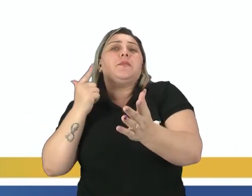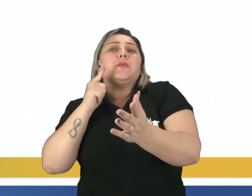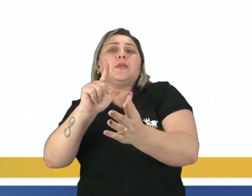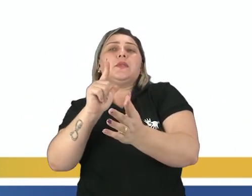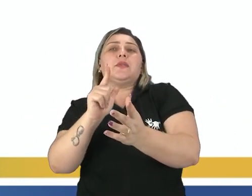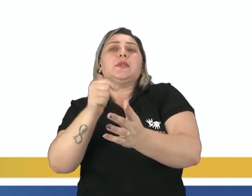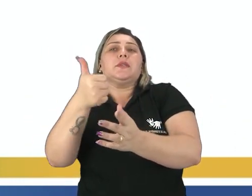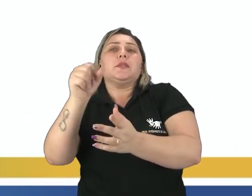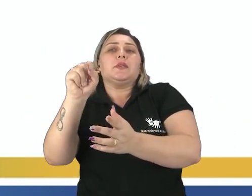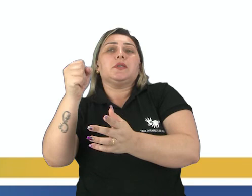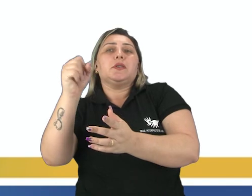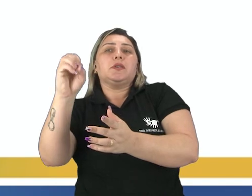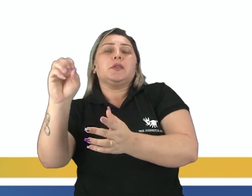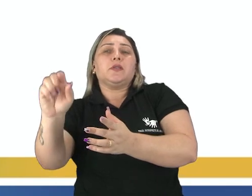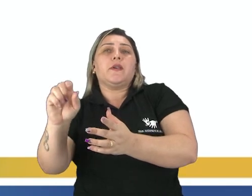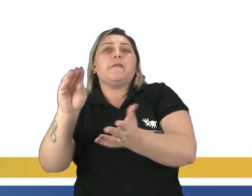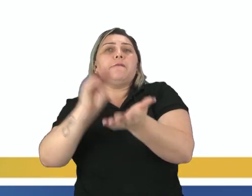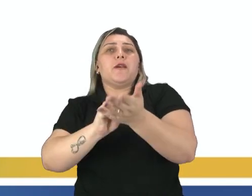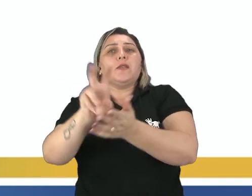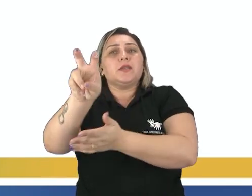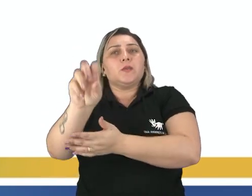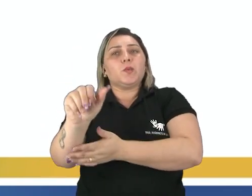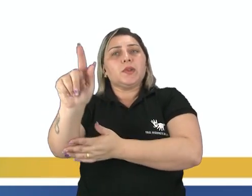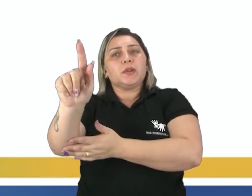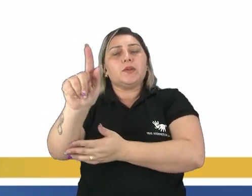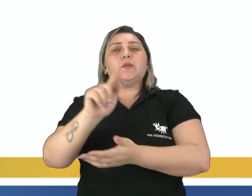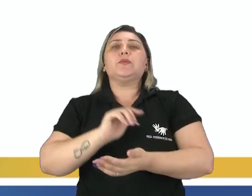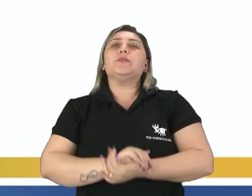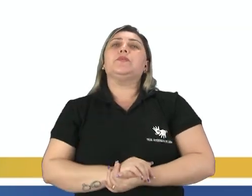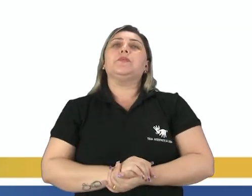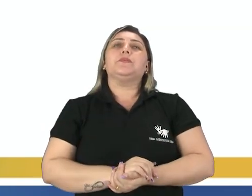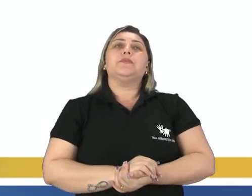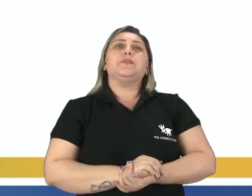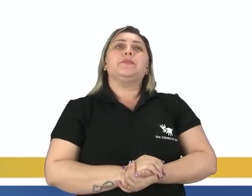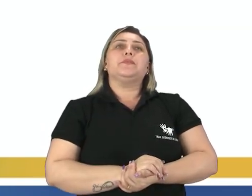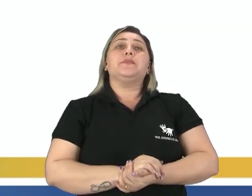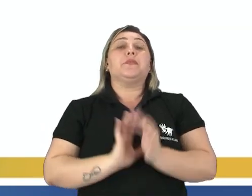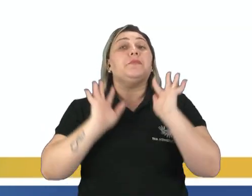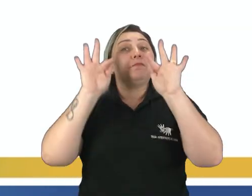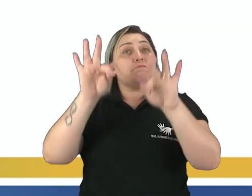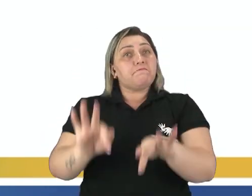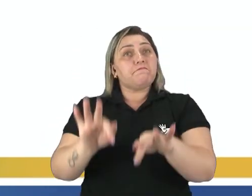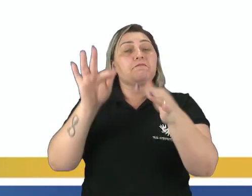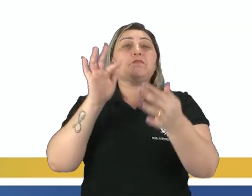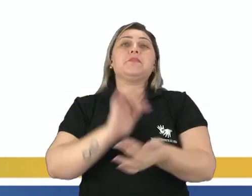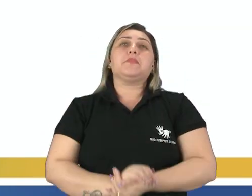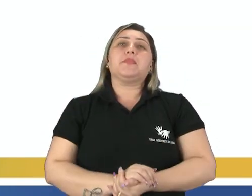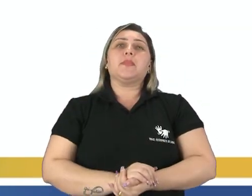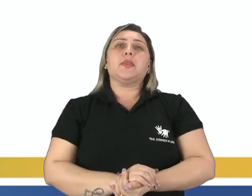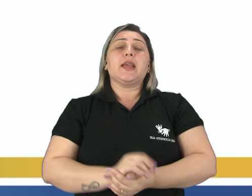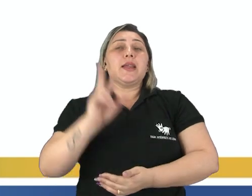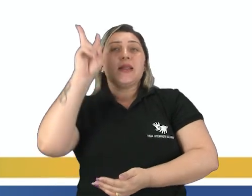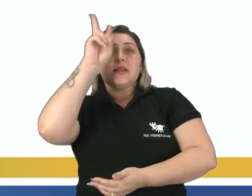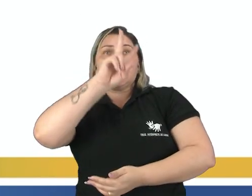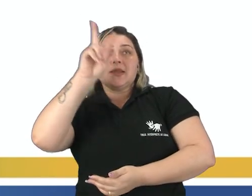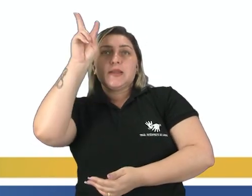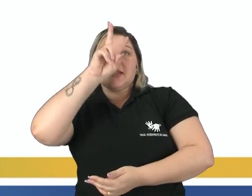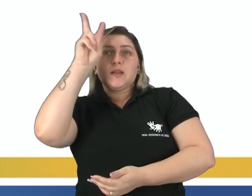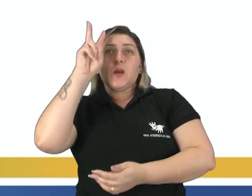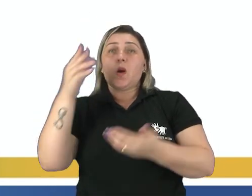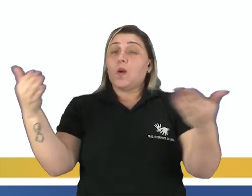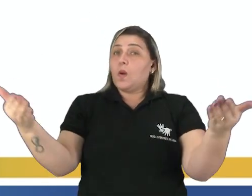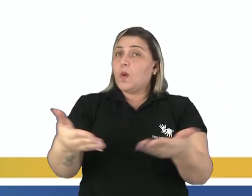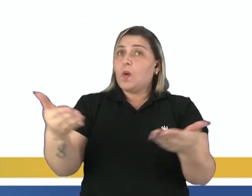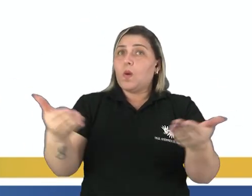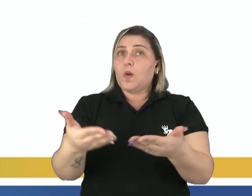alcançar 180 graus, ou seja, 50 graus. Muito bem. Então, lembre-se que